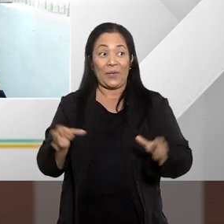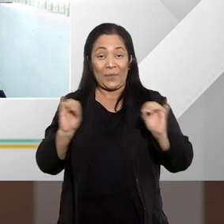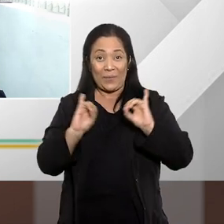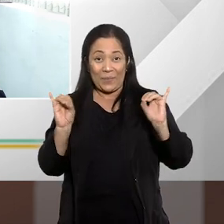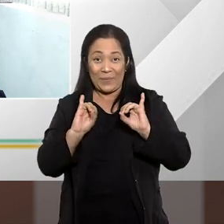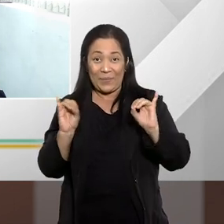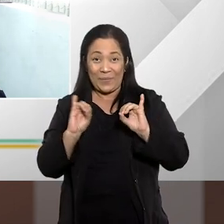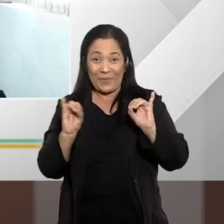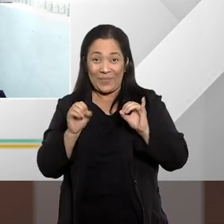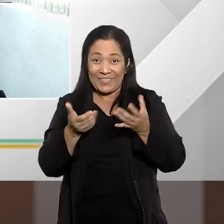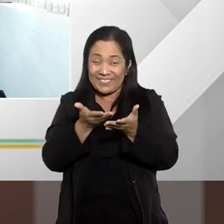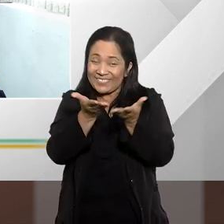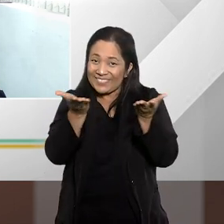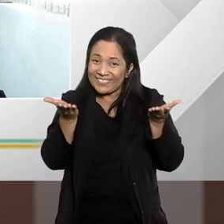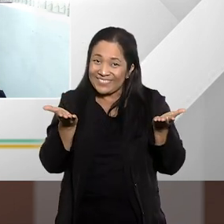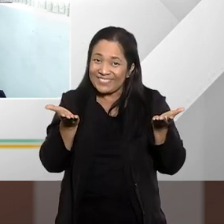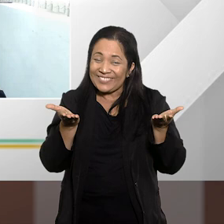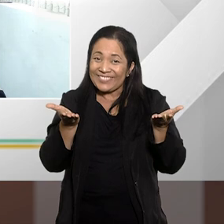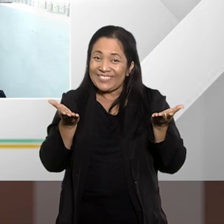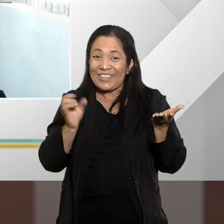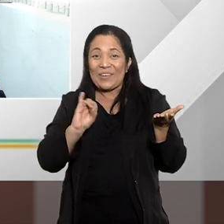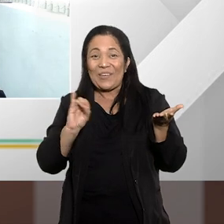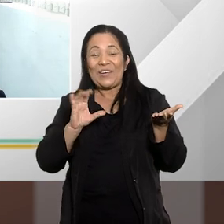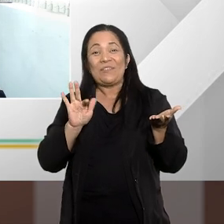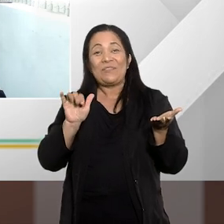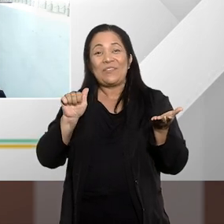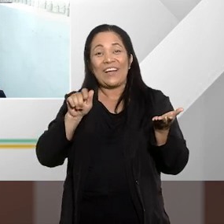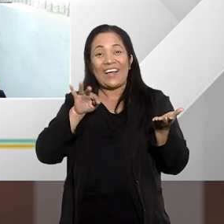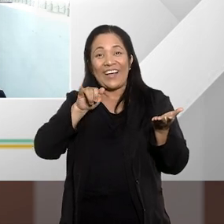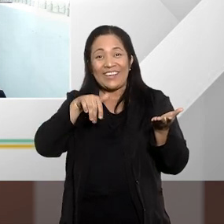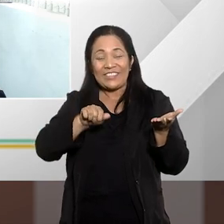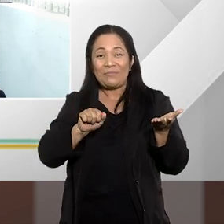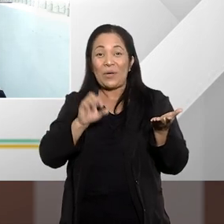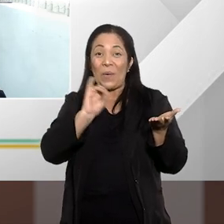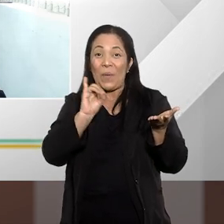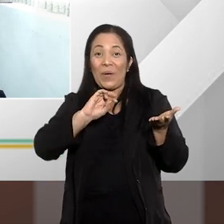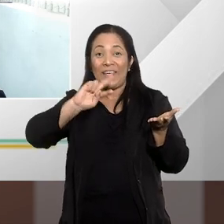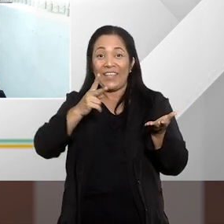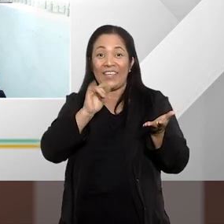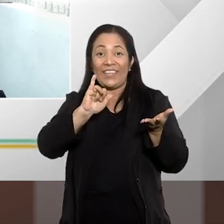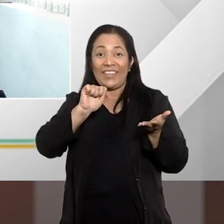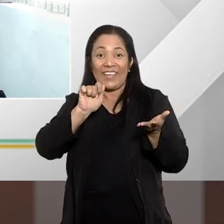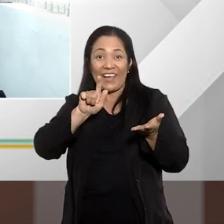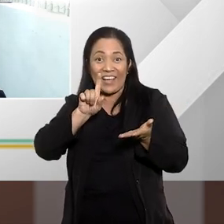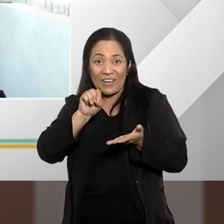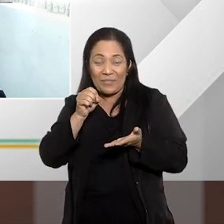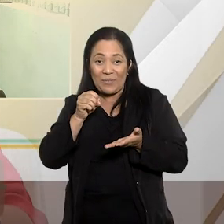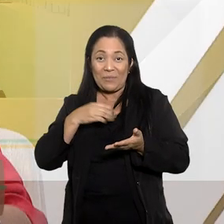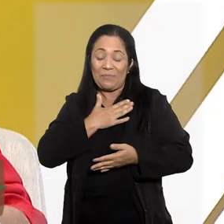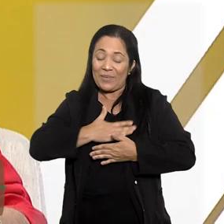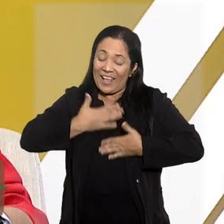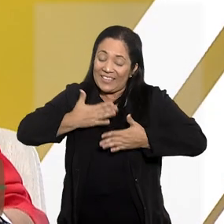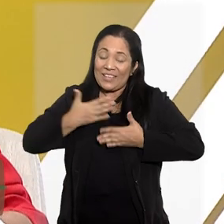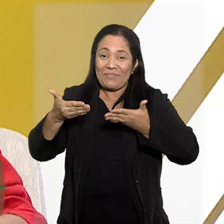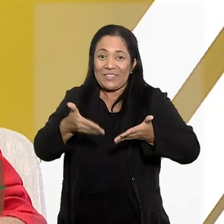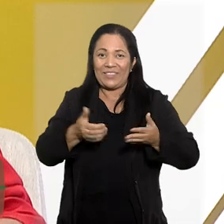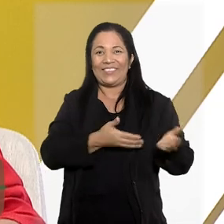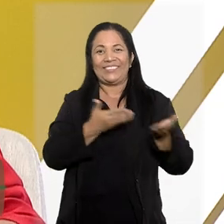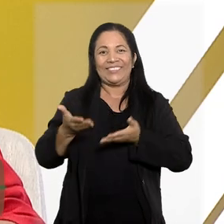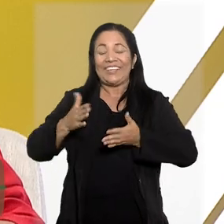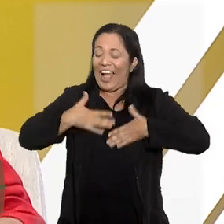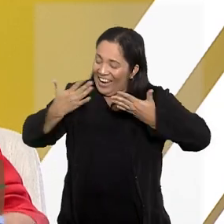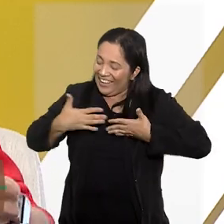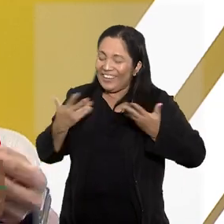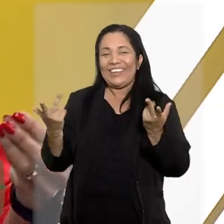Olá a todos, todas e todes. Olá, Fátima. Olá, Iago. Obrigada pelo convite. É um prazer estar aqui. Alegria toda